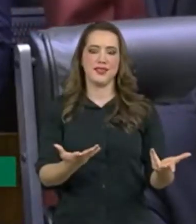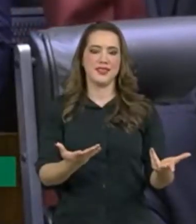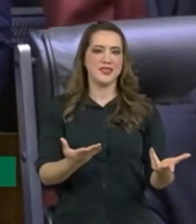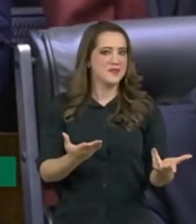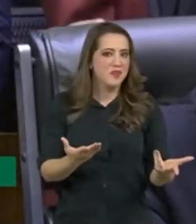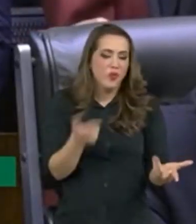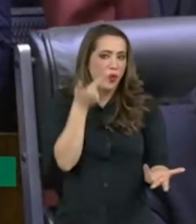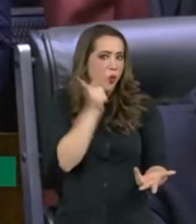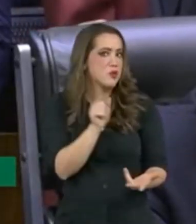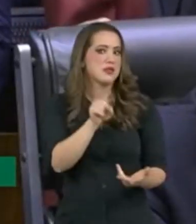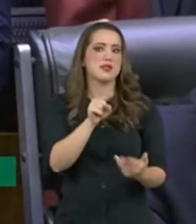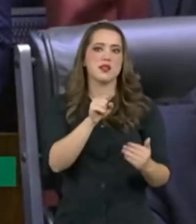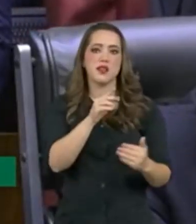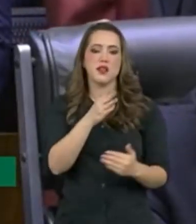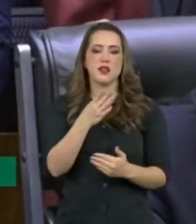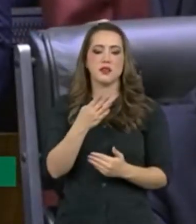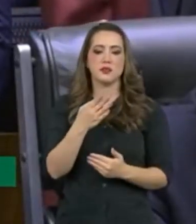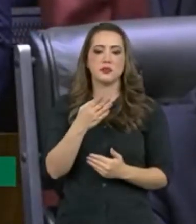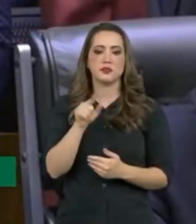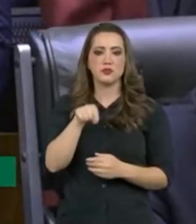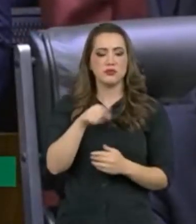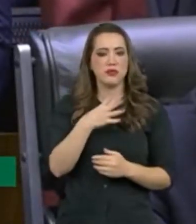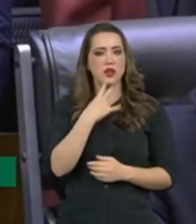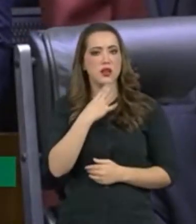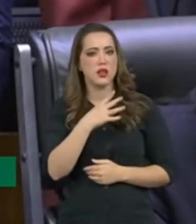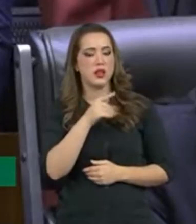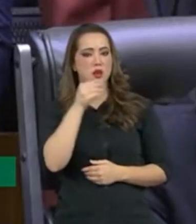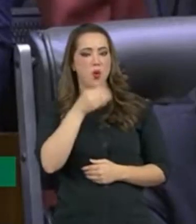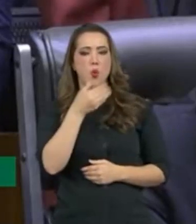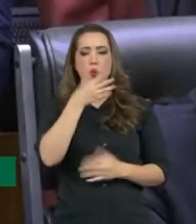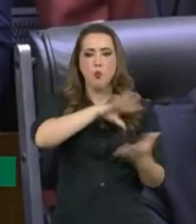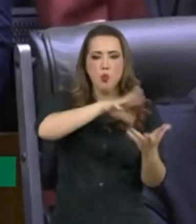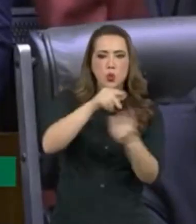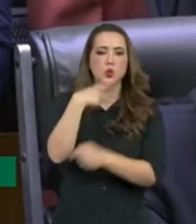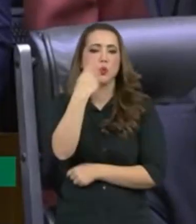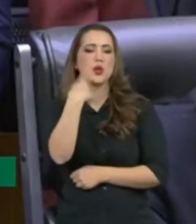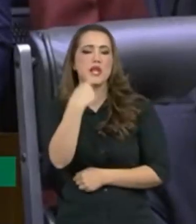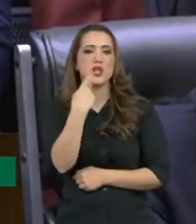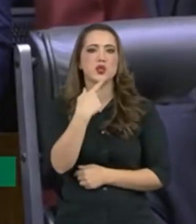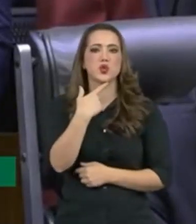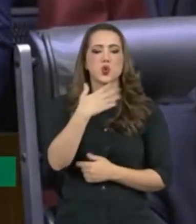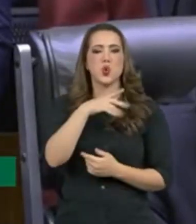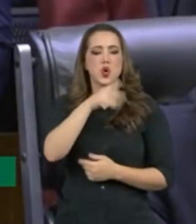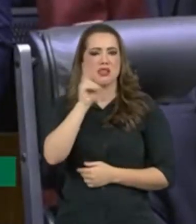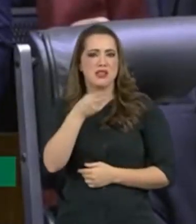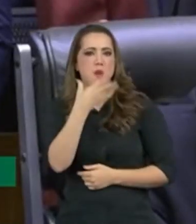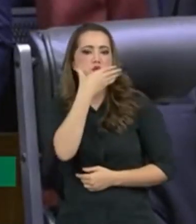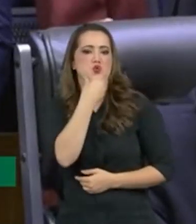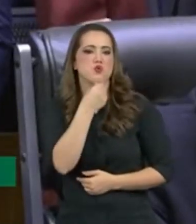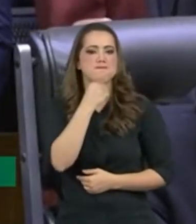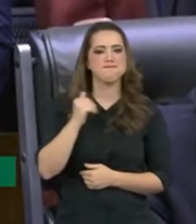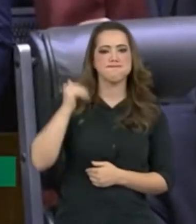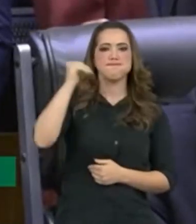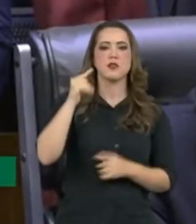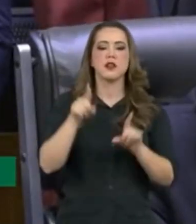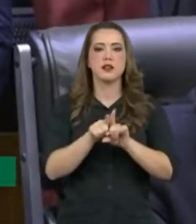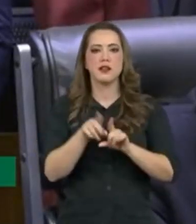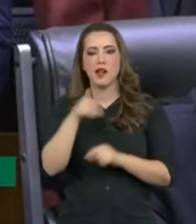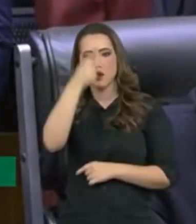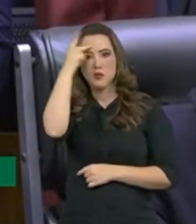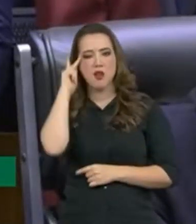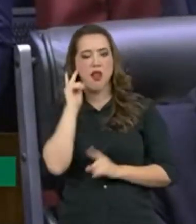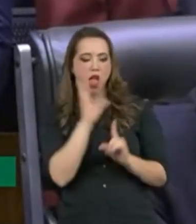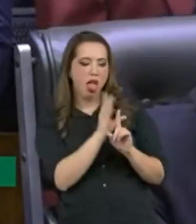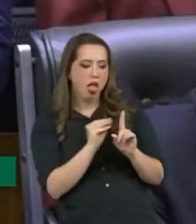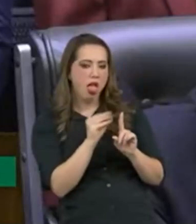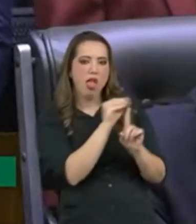sejam reconhecidas em um mundo político machista, que sejam assediadas impunemente nas ruas e no trabalho,